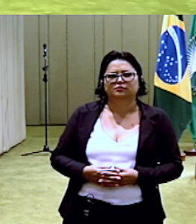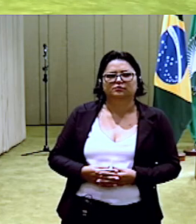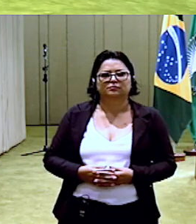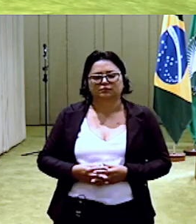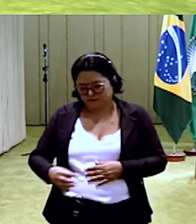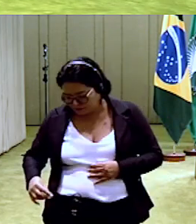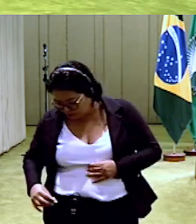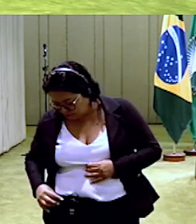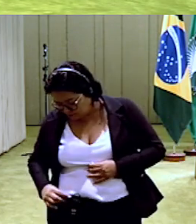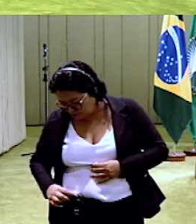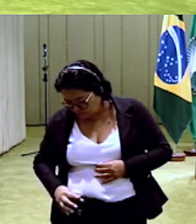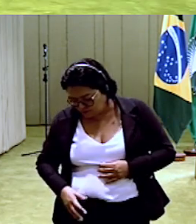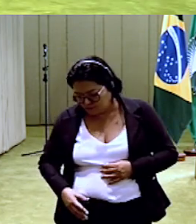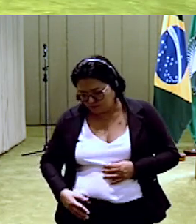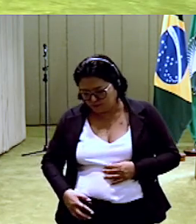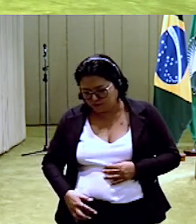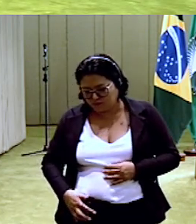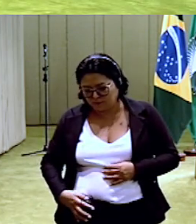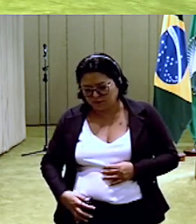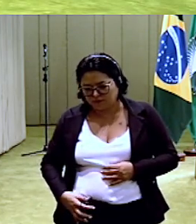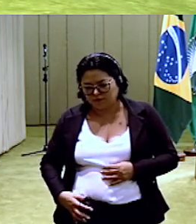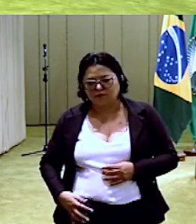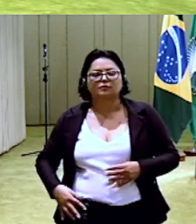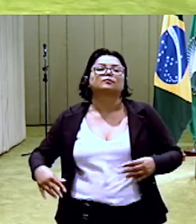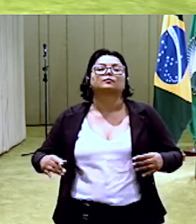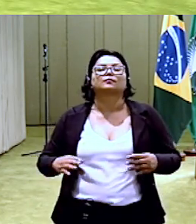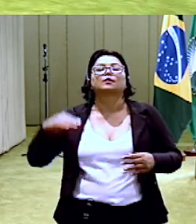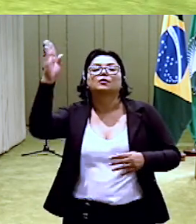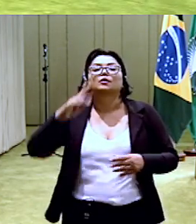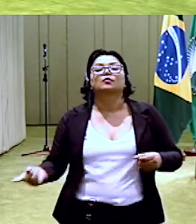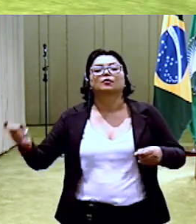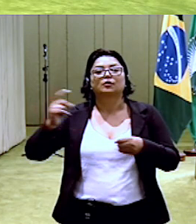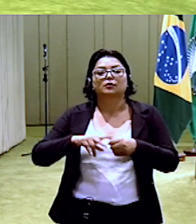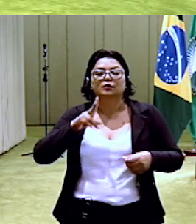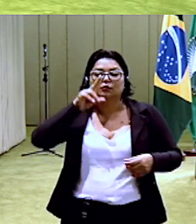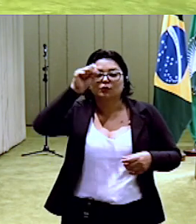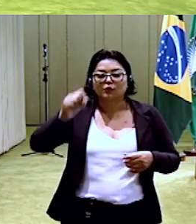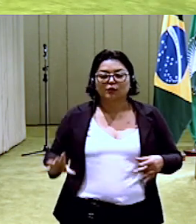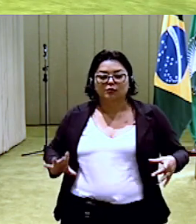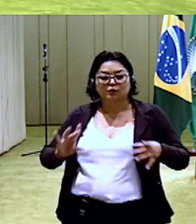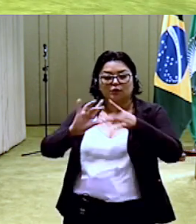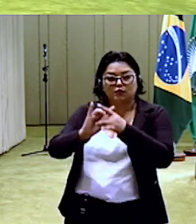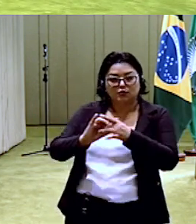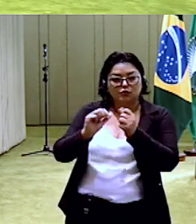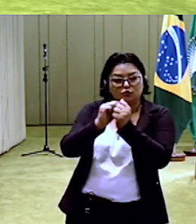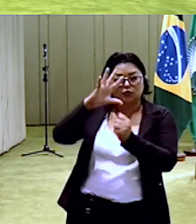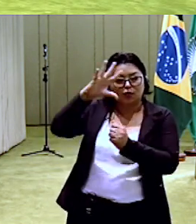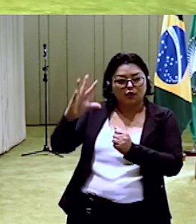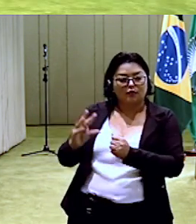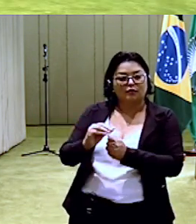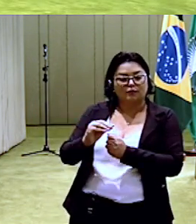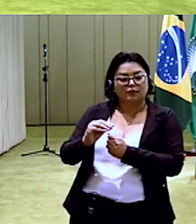É também com muito prazer que a gente está a ver o Brasil está voltando com força na sua conexão com a